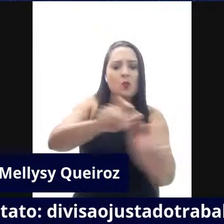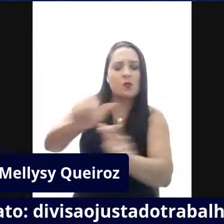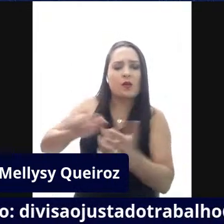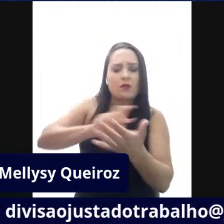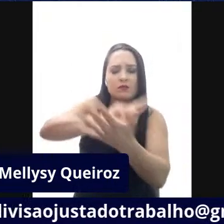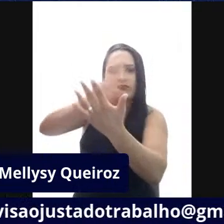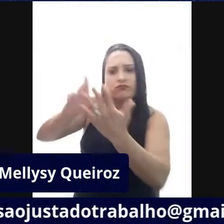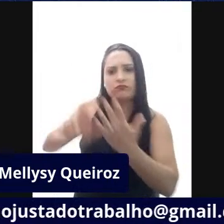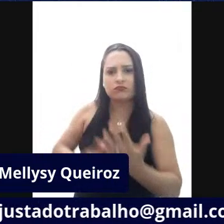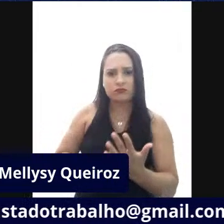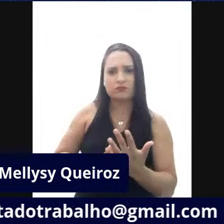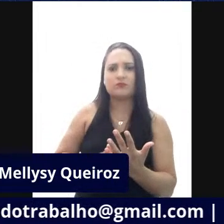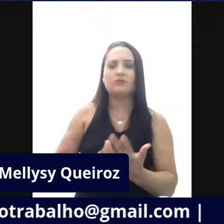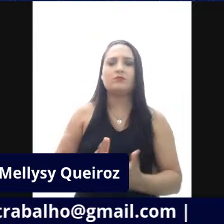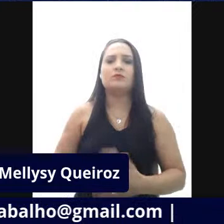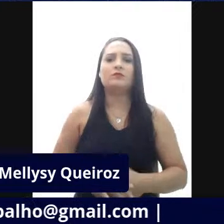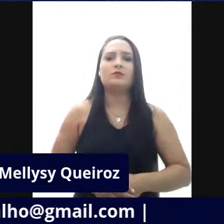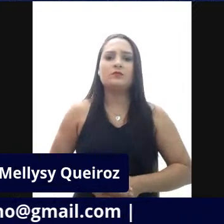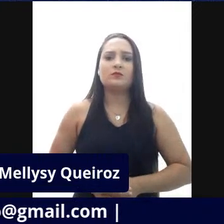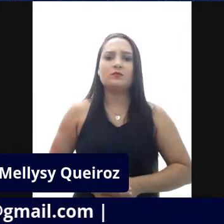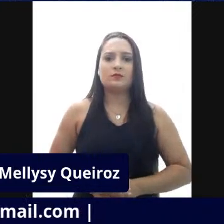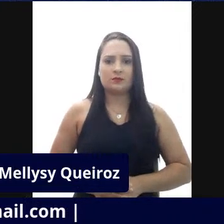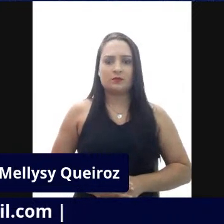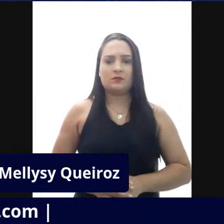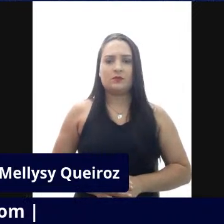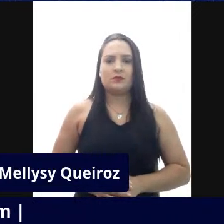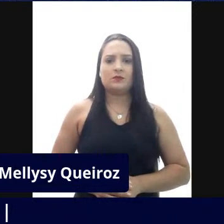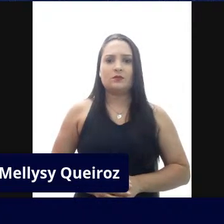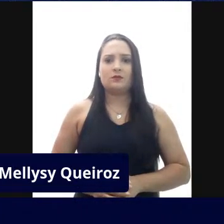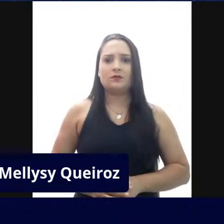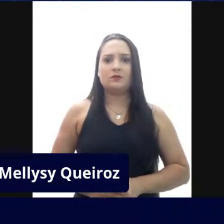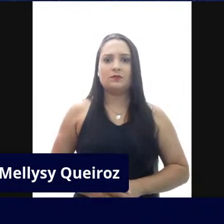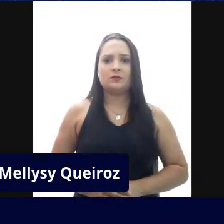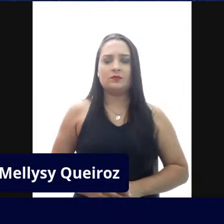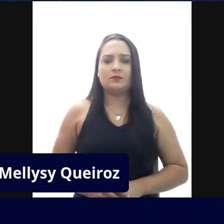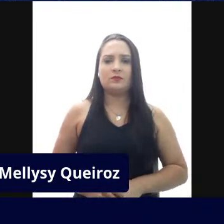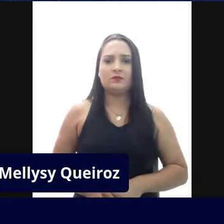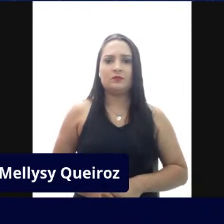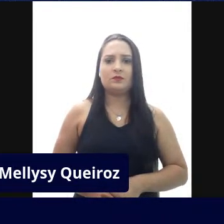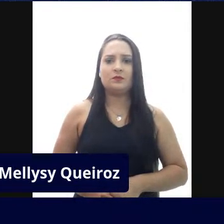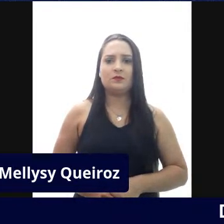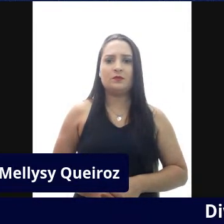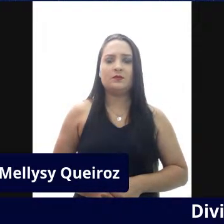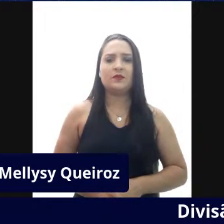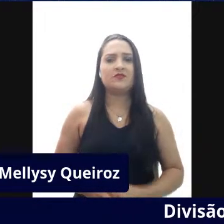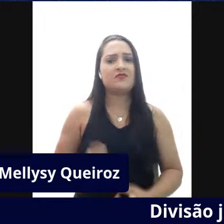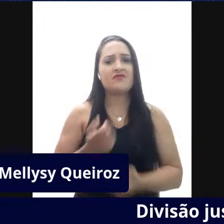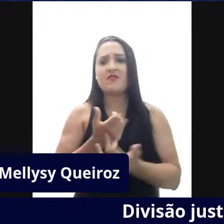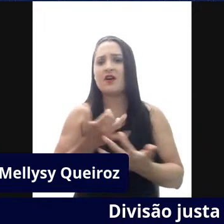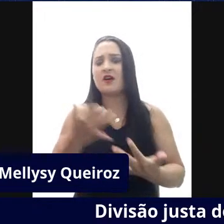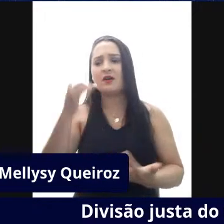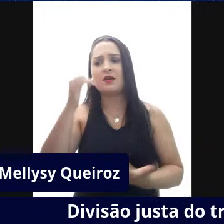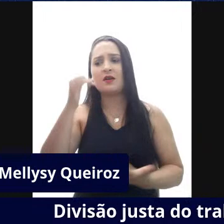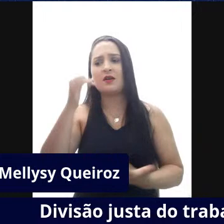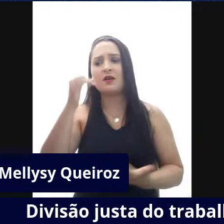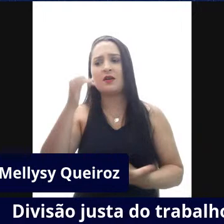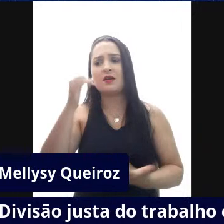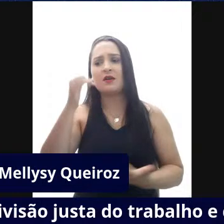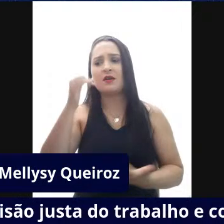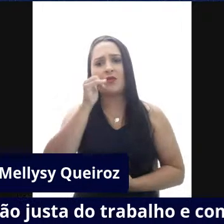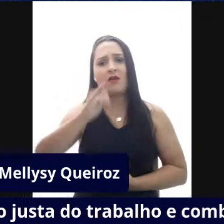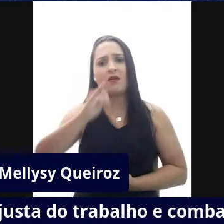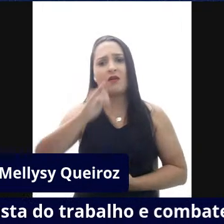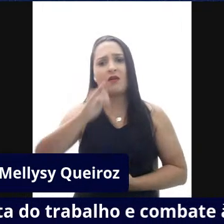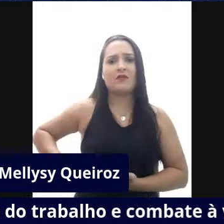que sofrem de um mesmo problema. Muitas mulheres costumam falar que isso também é uma pandemia,